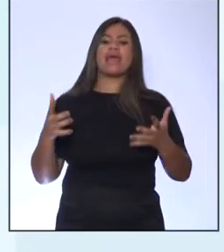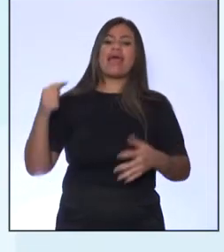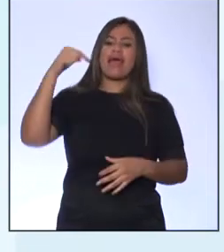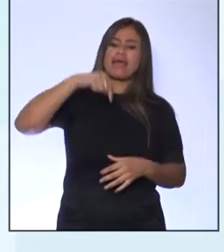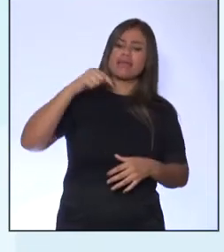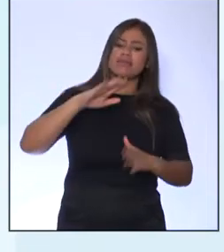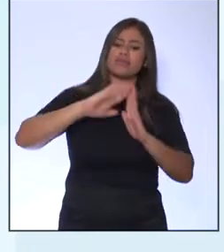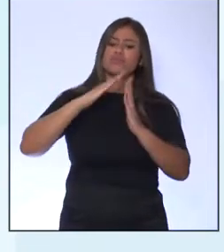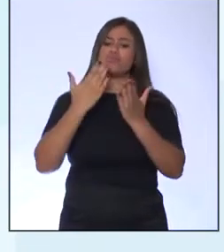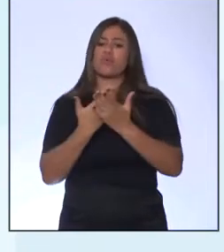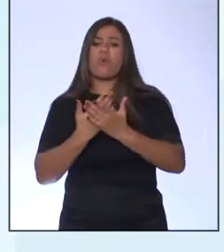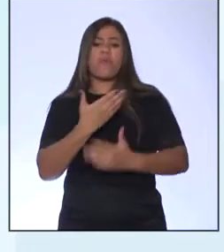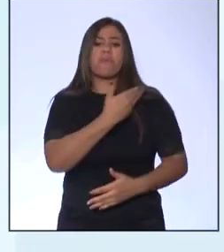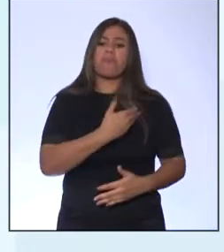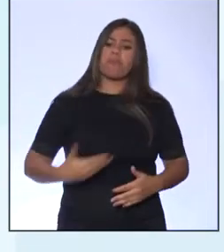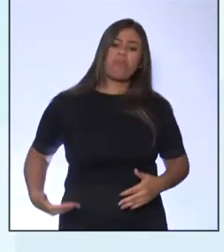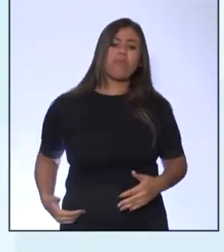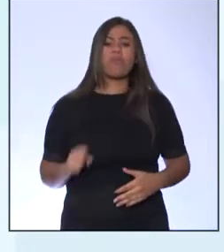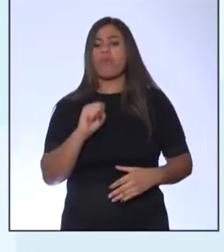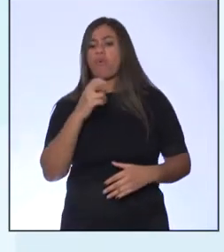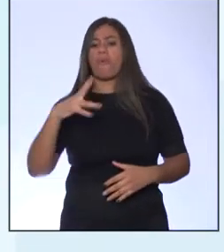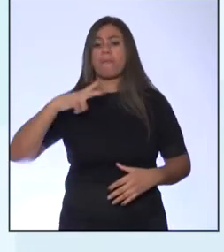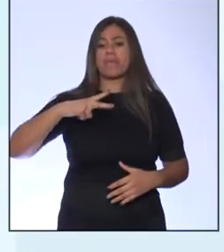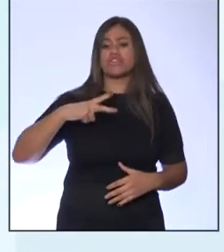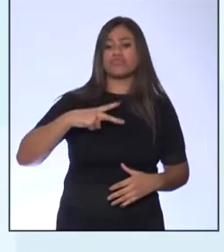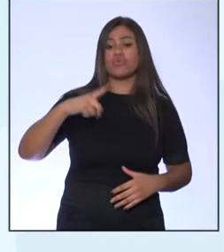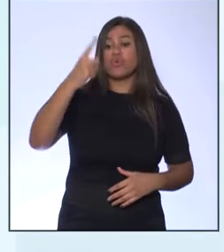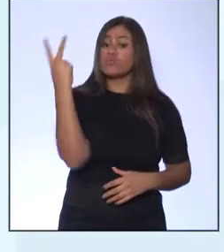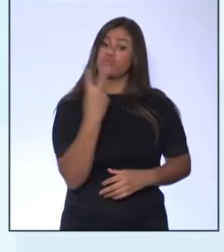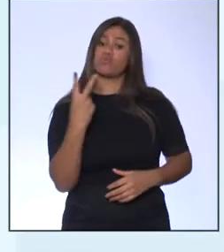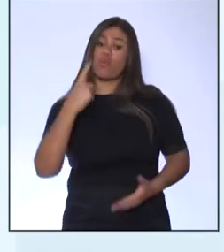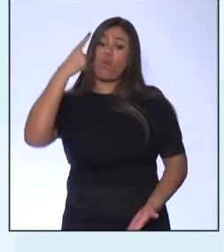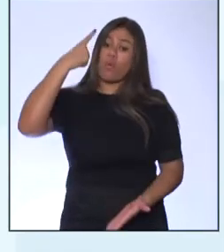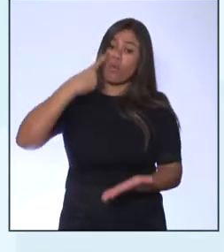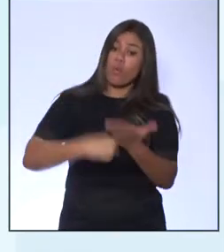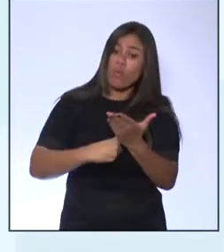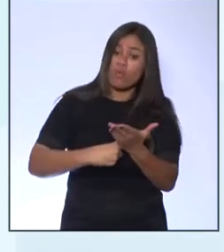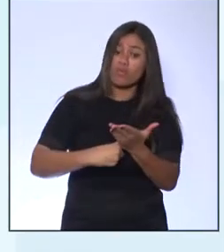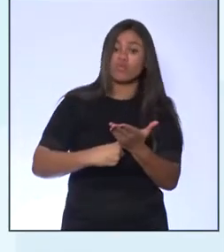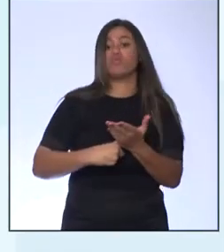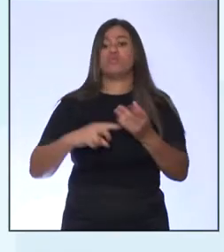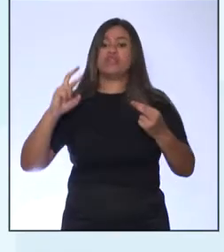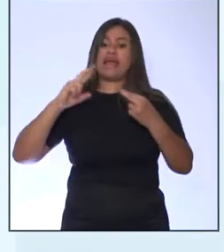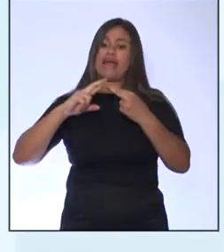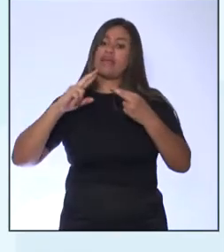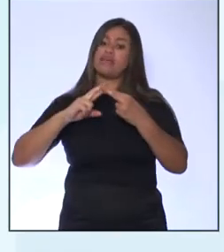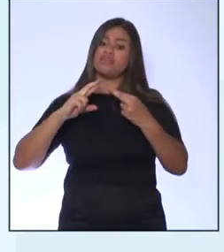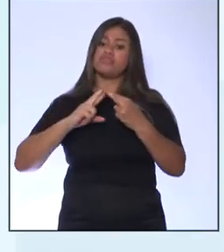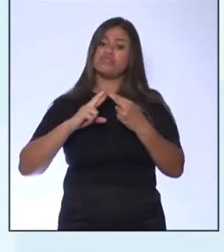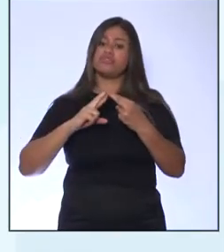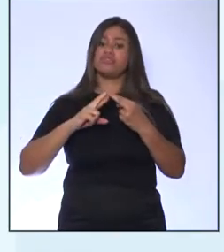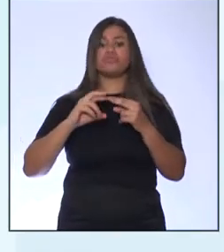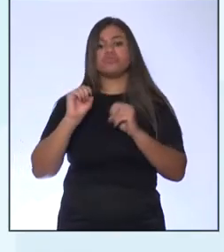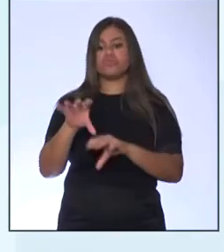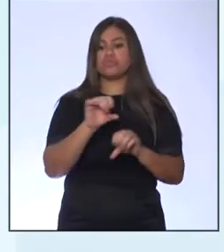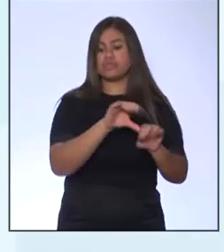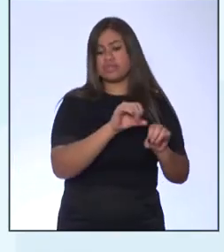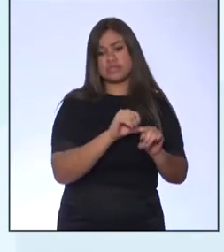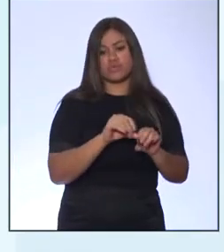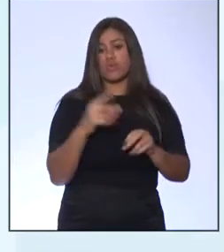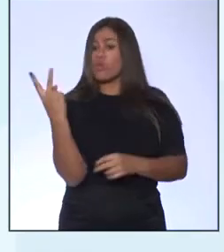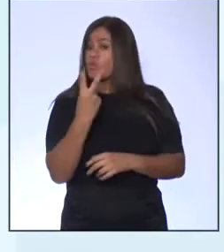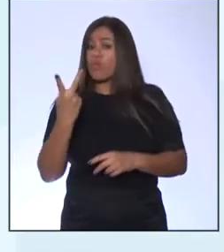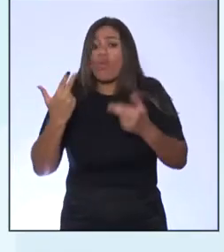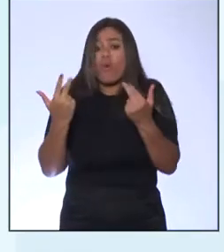esteja efetivamente comprometida com o projeto pedagógico das redes de ensino. O professor da rede